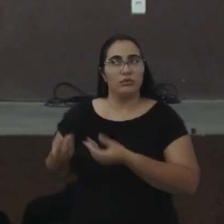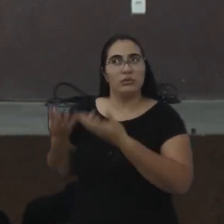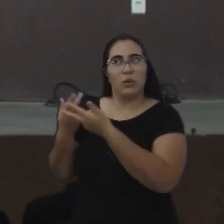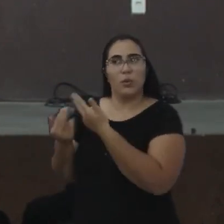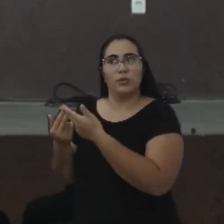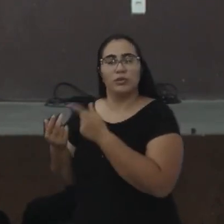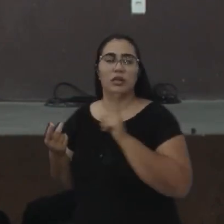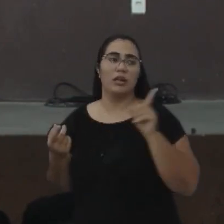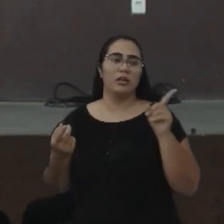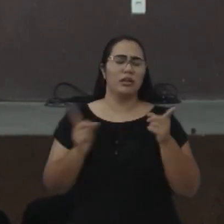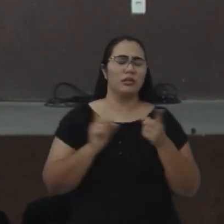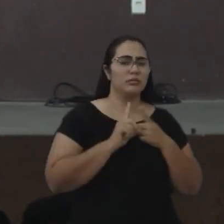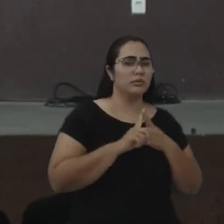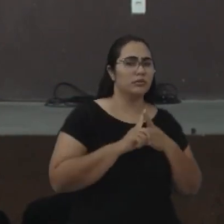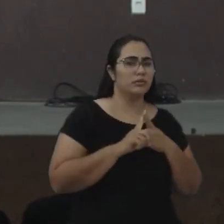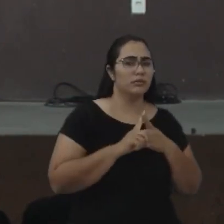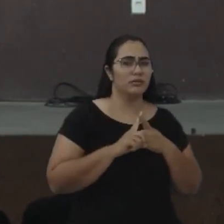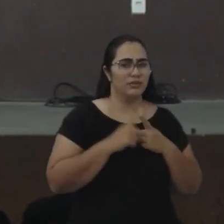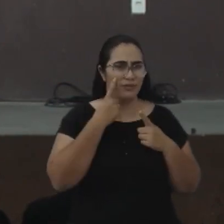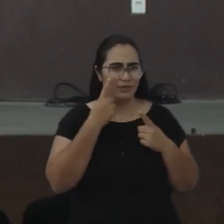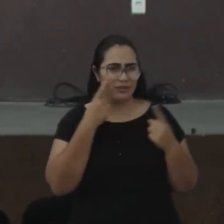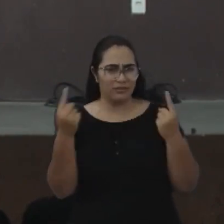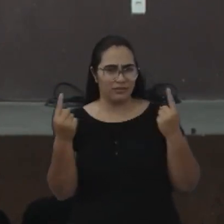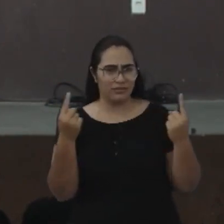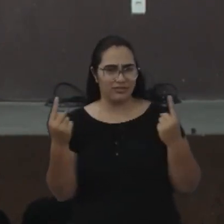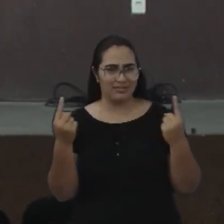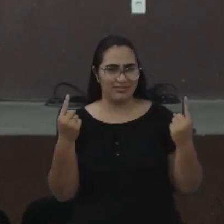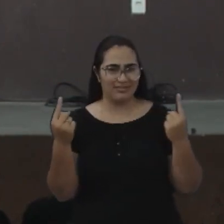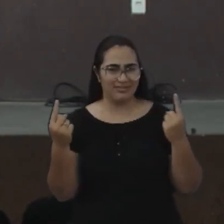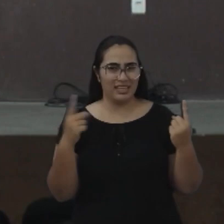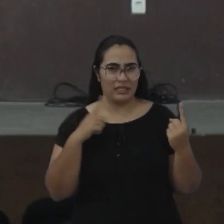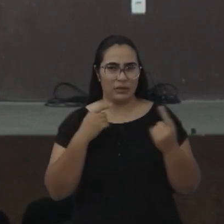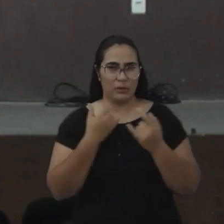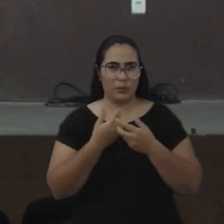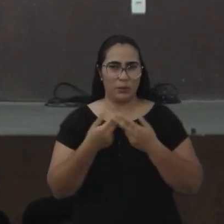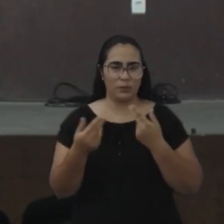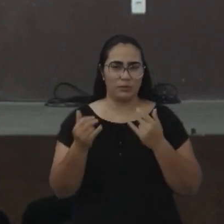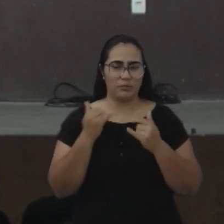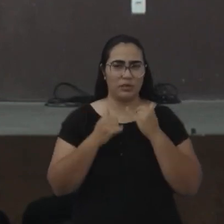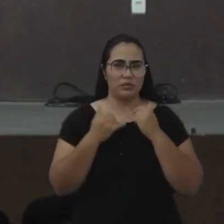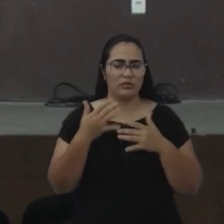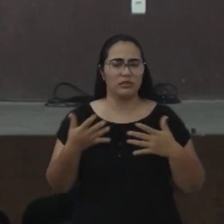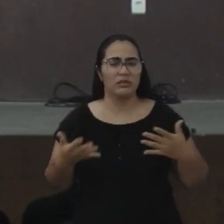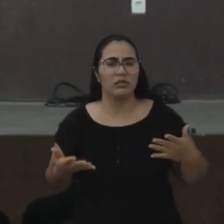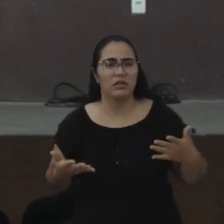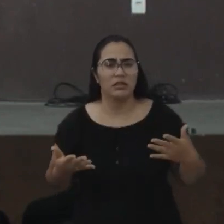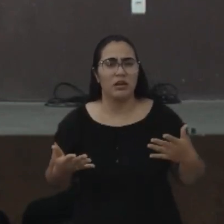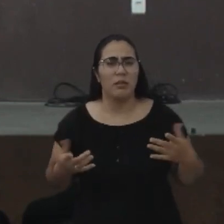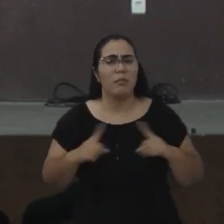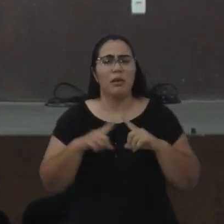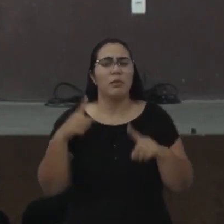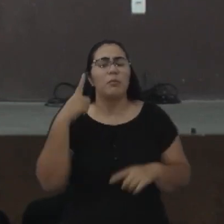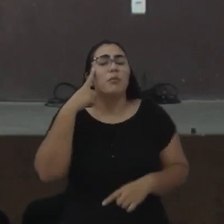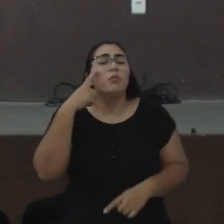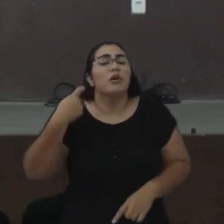também está sendo oferecida. Vocês estão percebendo? Então, o que é que danado eu vou caçar lá?